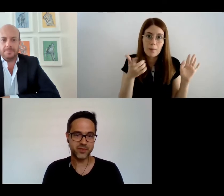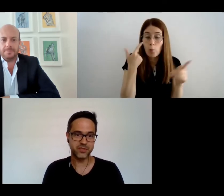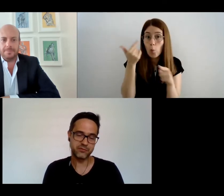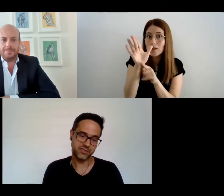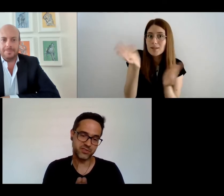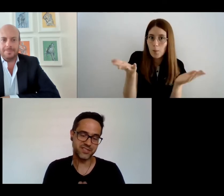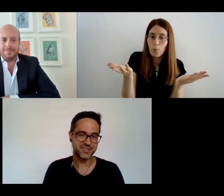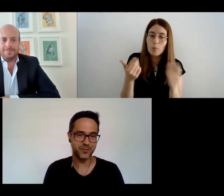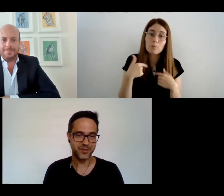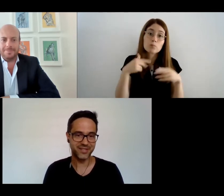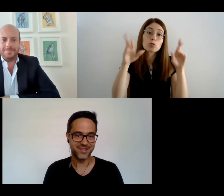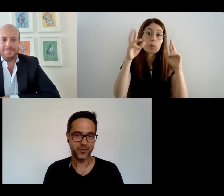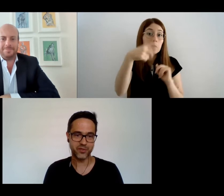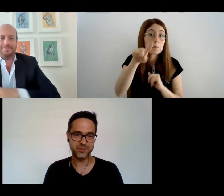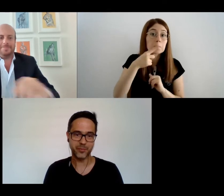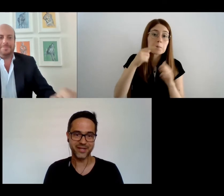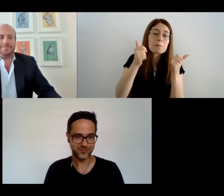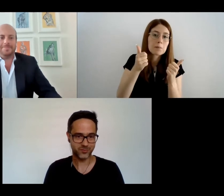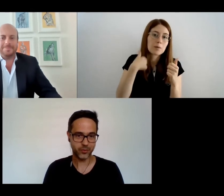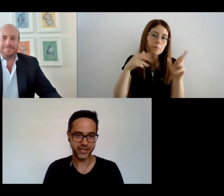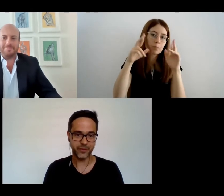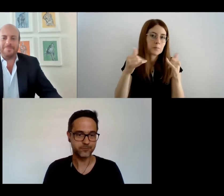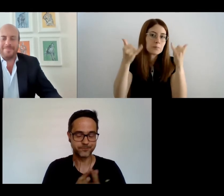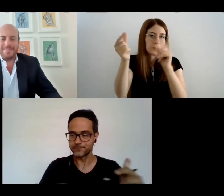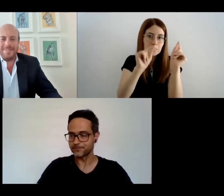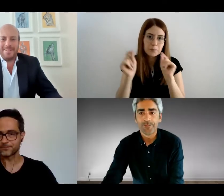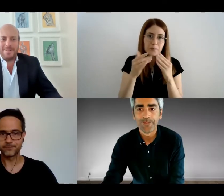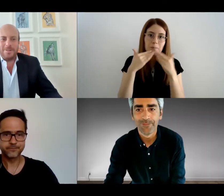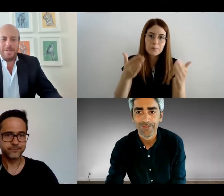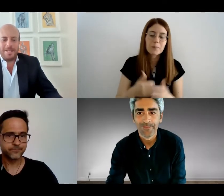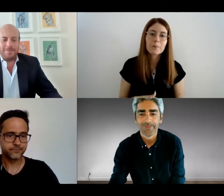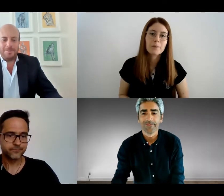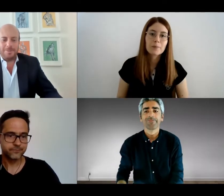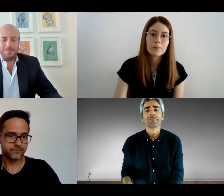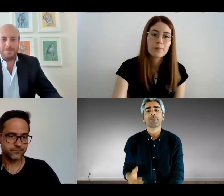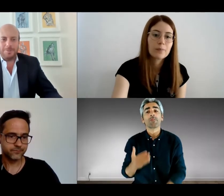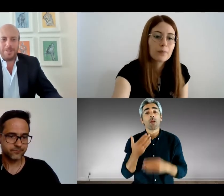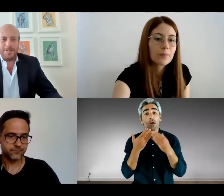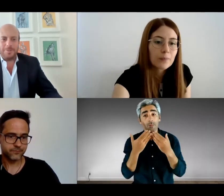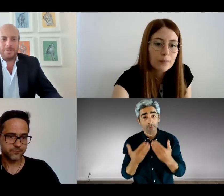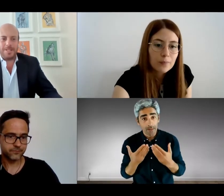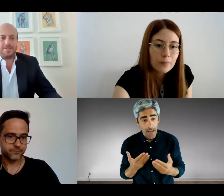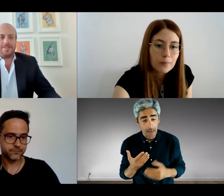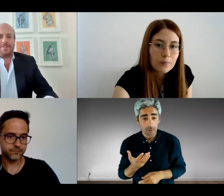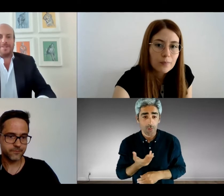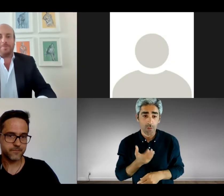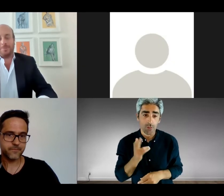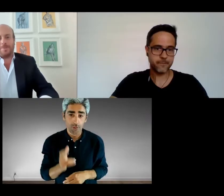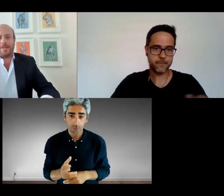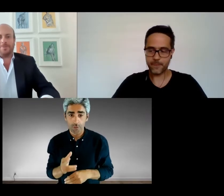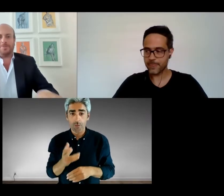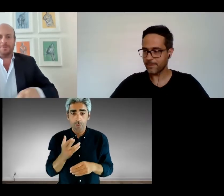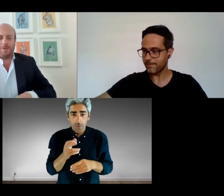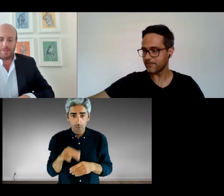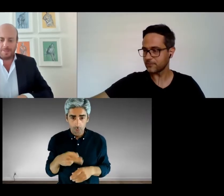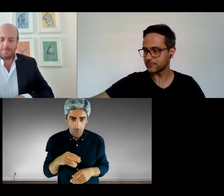correspondido às expectativas e estamos aqui assim também para a próxima parte. Obrigado. Obrigado, Dr. Nuno Loureiro, por estes exemplos